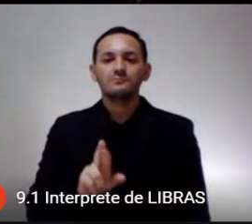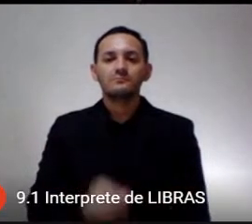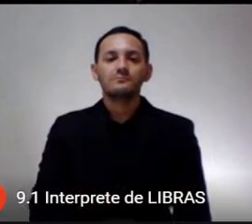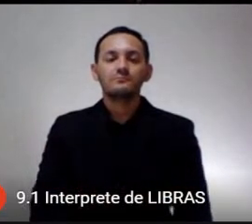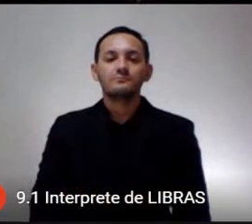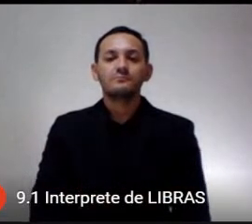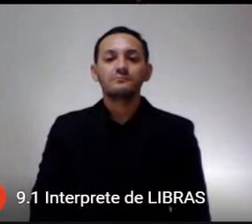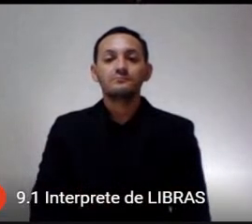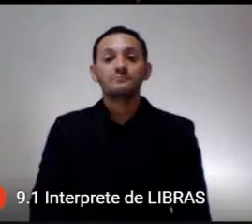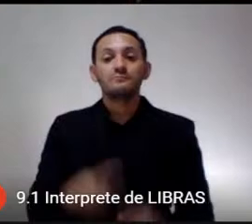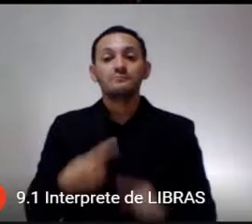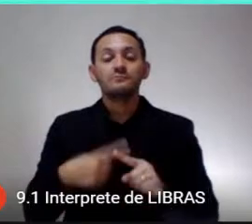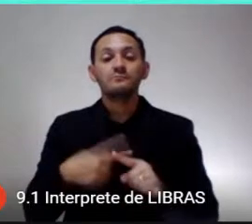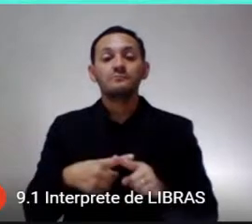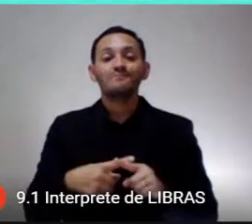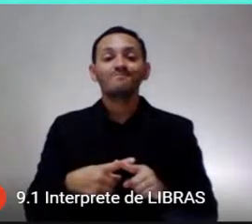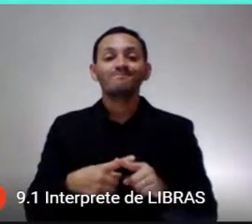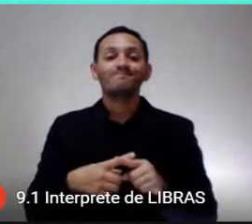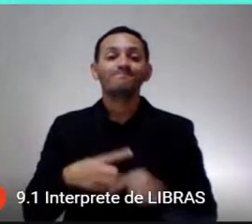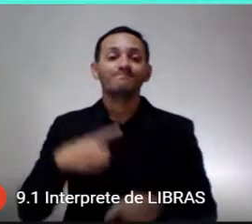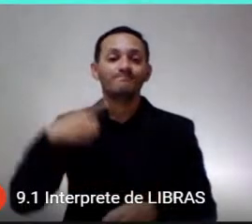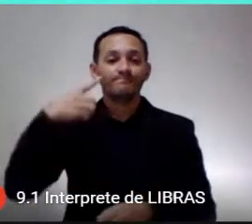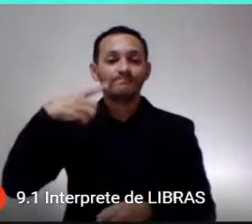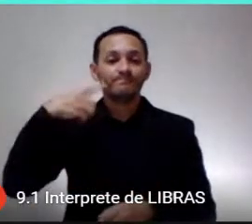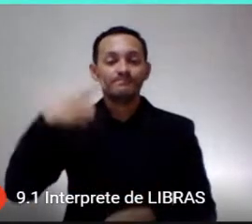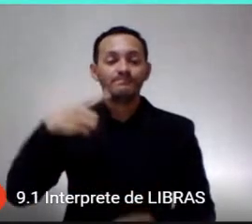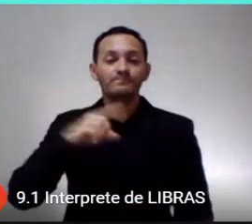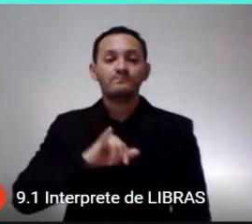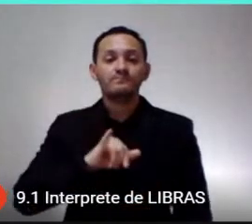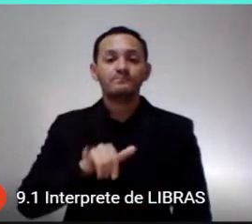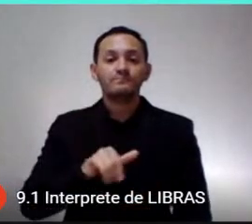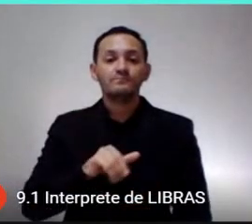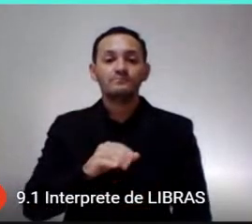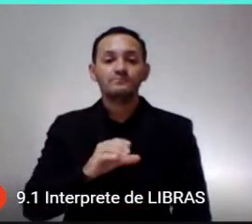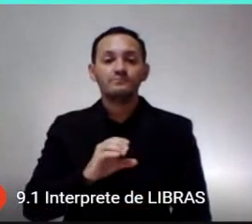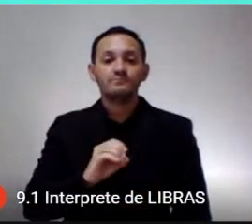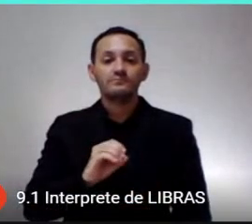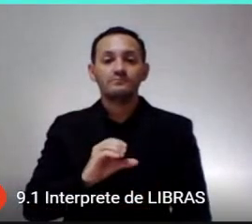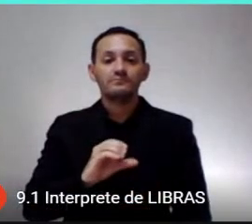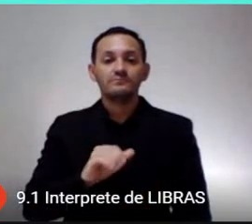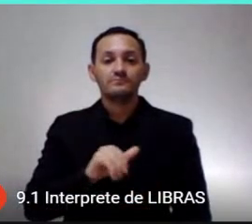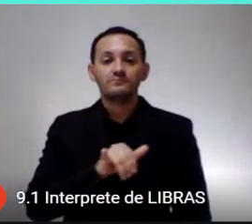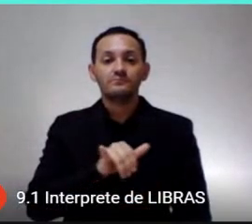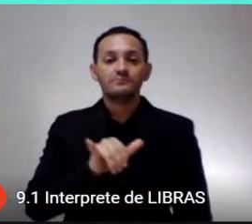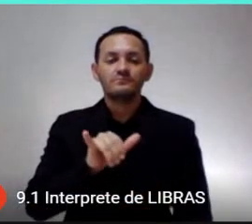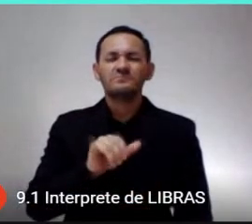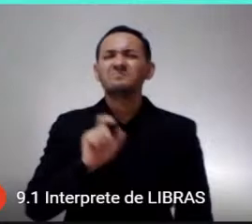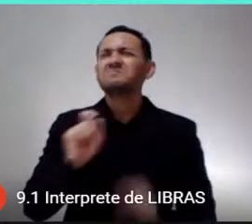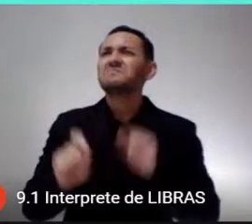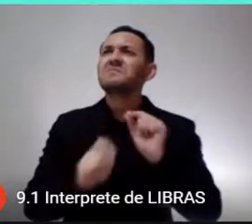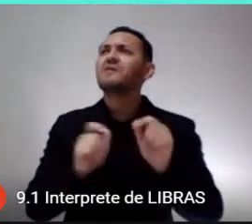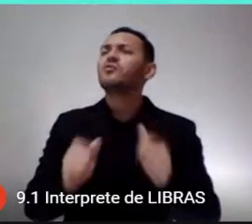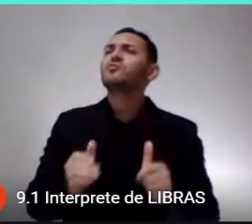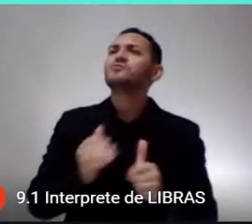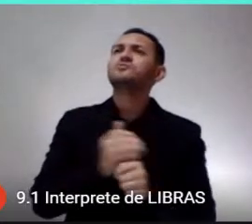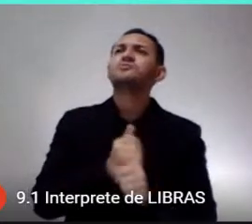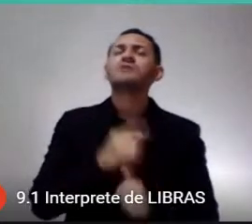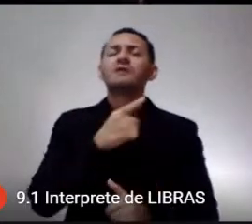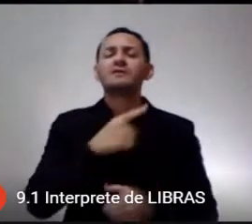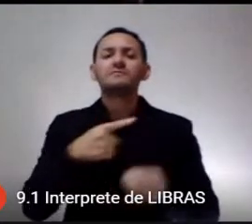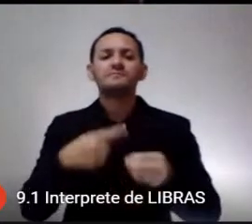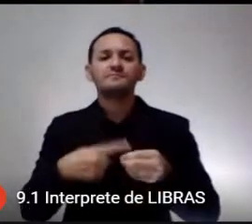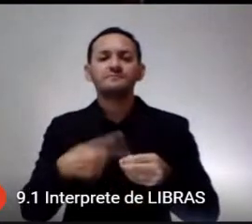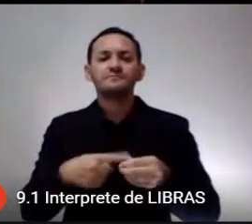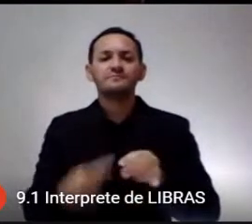o doutor Jossi, ele está no tribunal, né? E quem que é o juiz substituto automático de Taguatinga? Ou quem está respondendo por lá? Não sei.